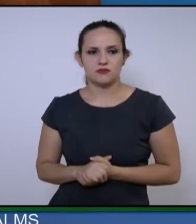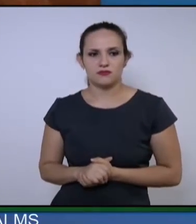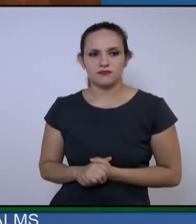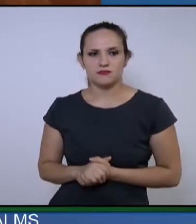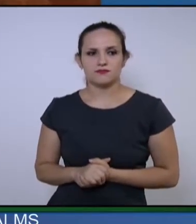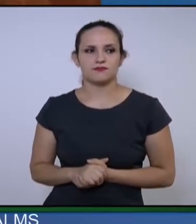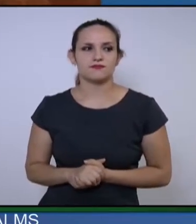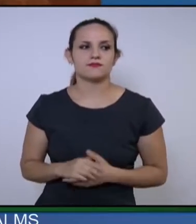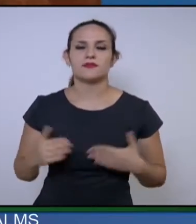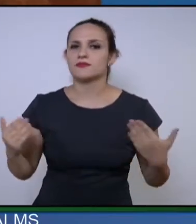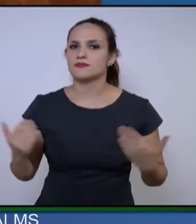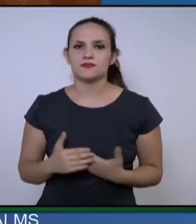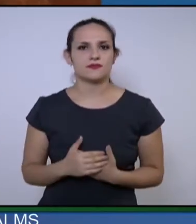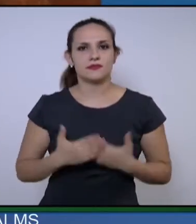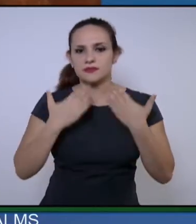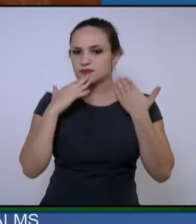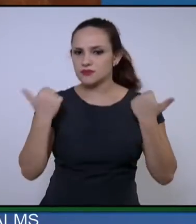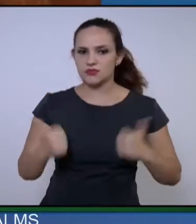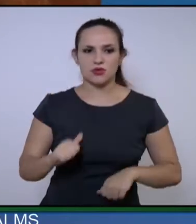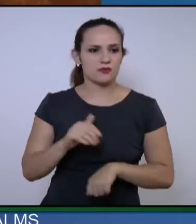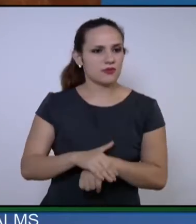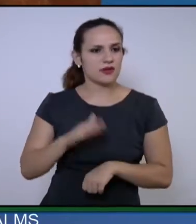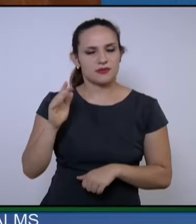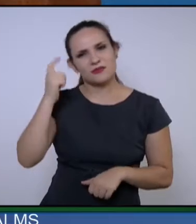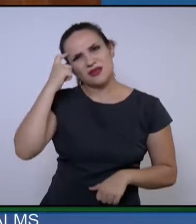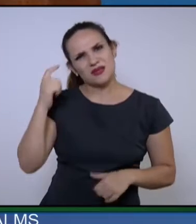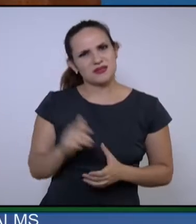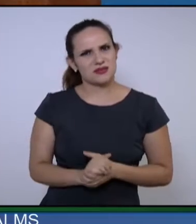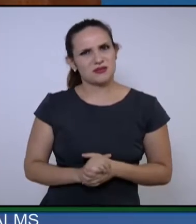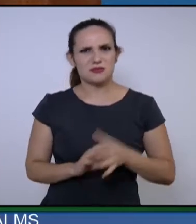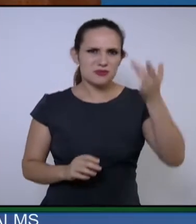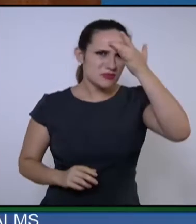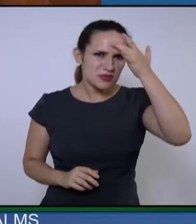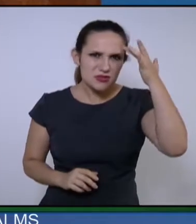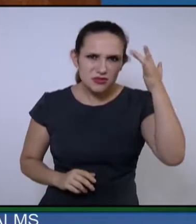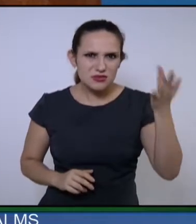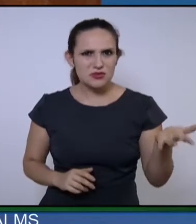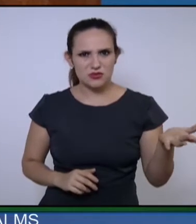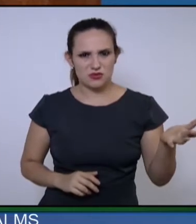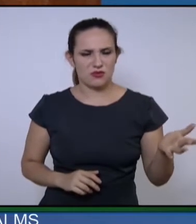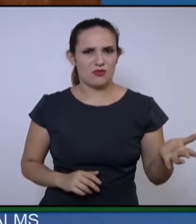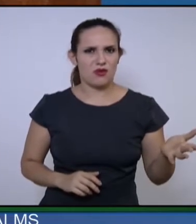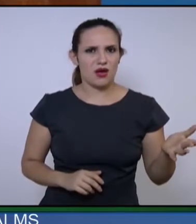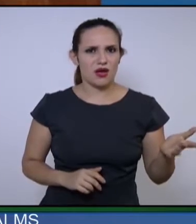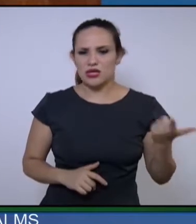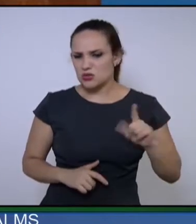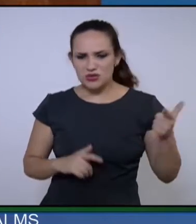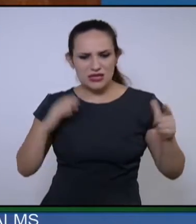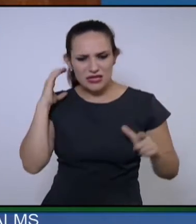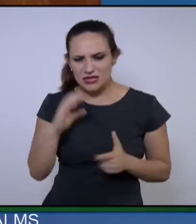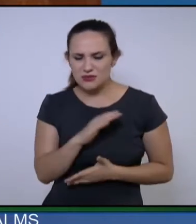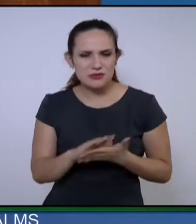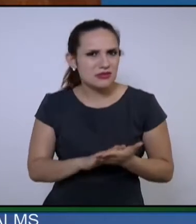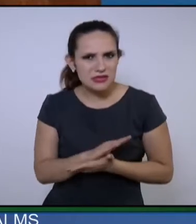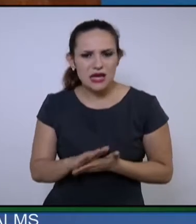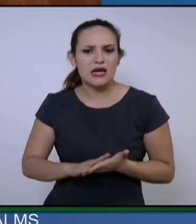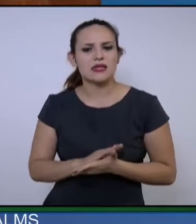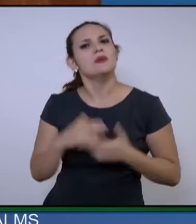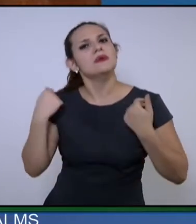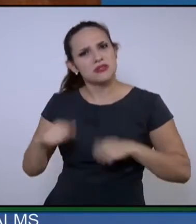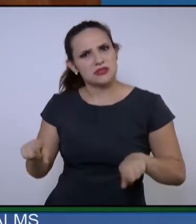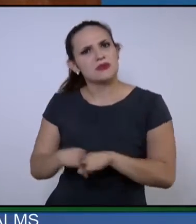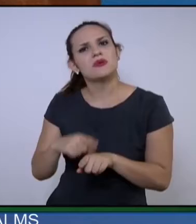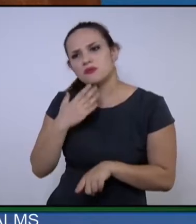com muito mais razão, o cidadão que nunca praticou crime deveria procurar justiça para buscar